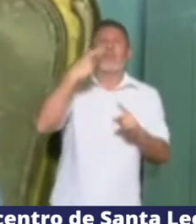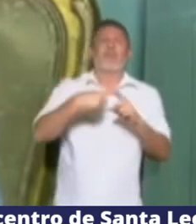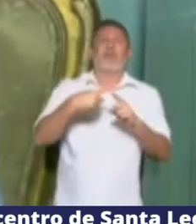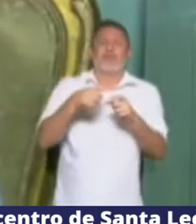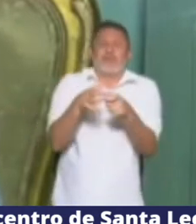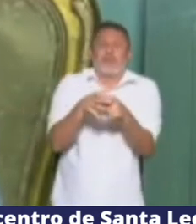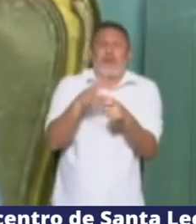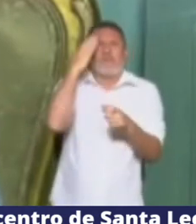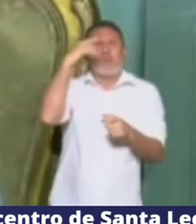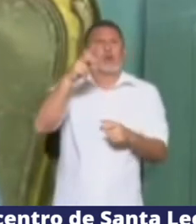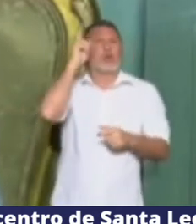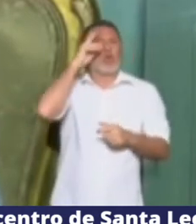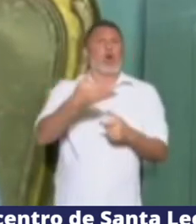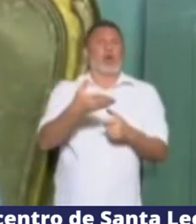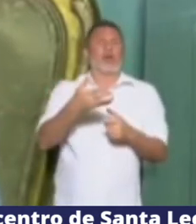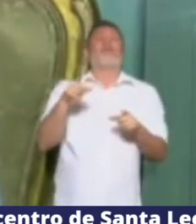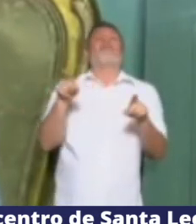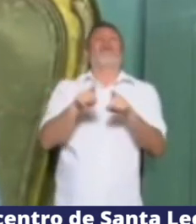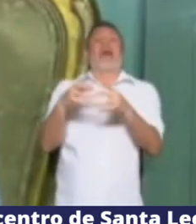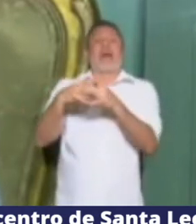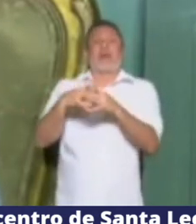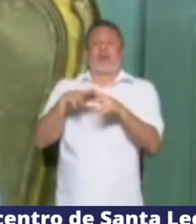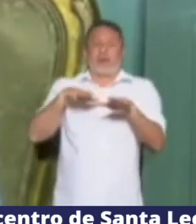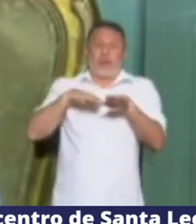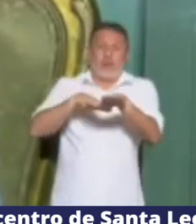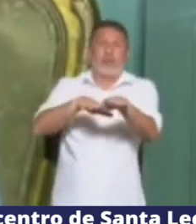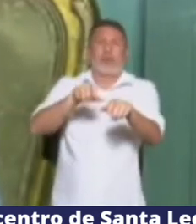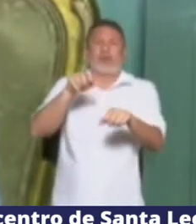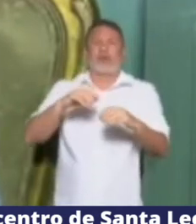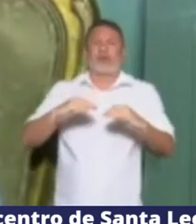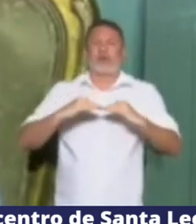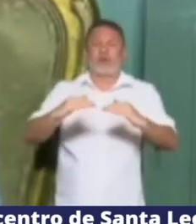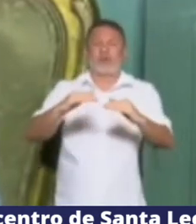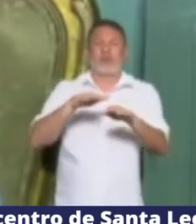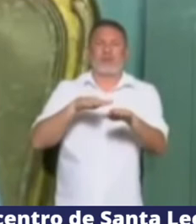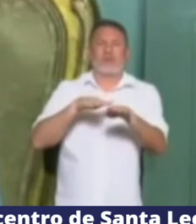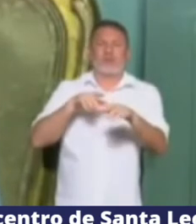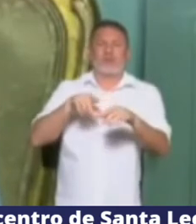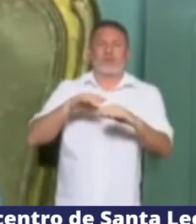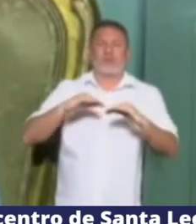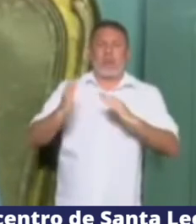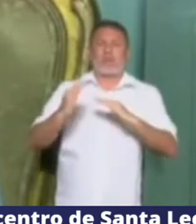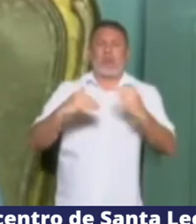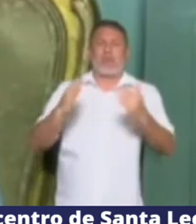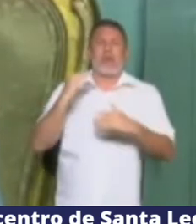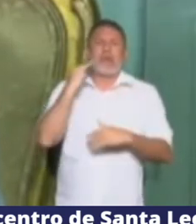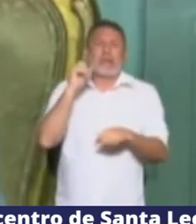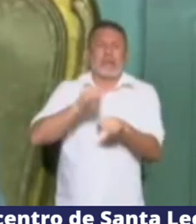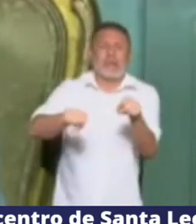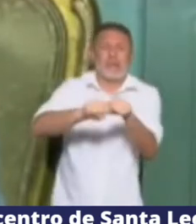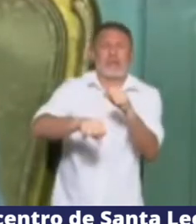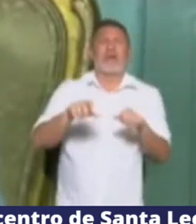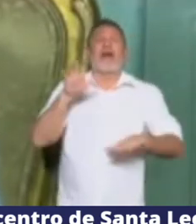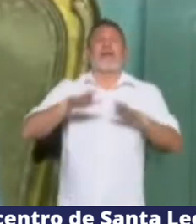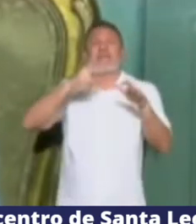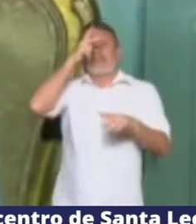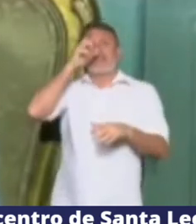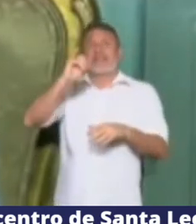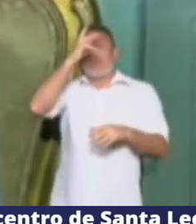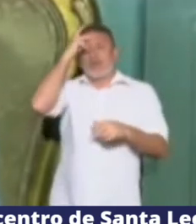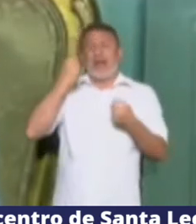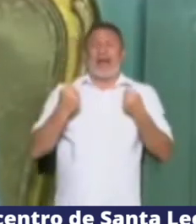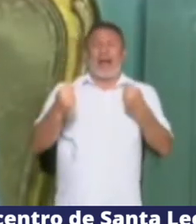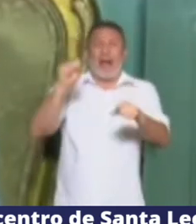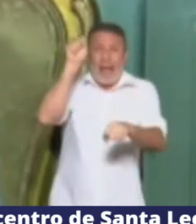ali. É um carro que quebra ali em Santa Leopoldina, é um Deus nos acuda, tá certo? Assim, o problema que a gente enfrenta